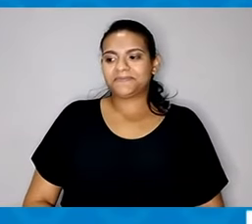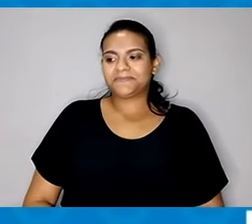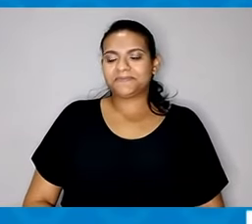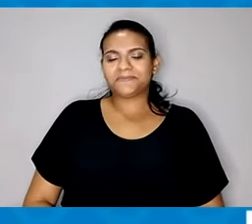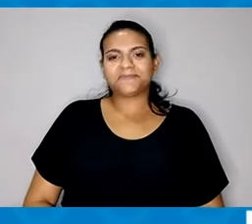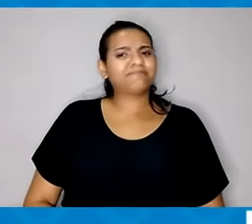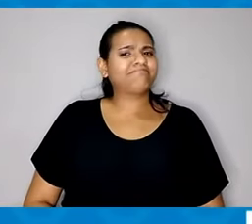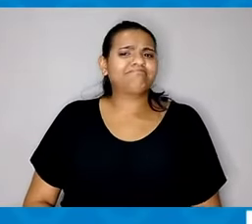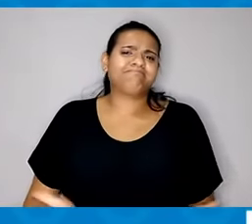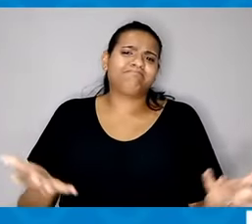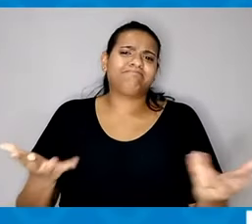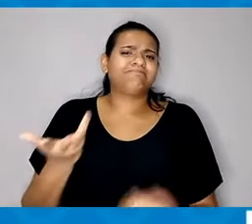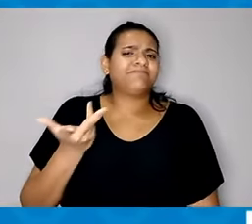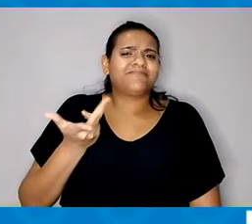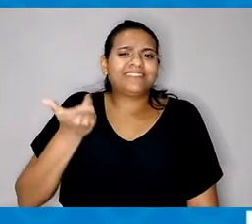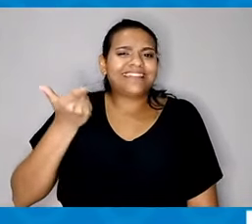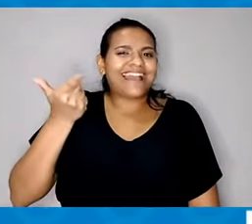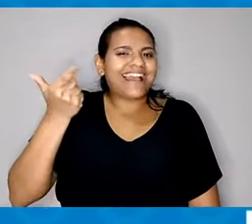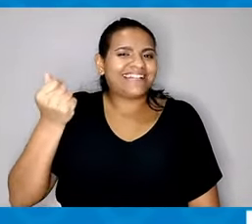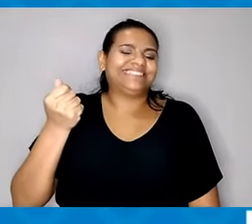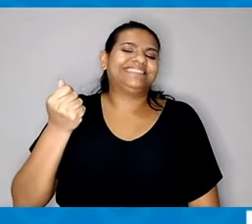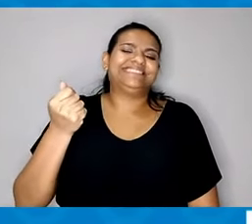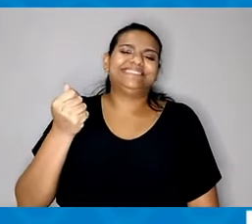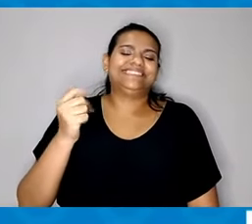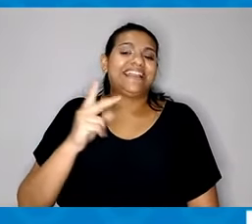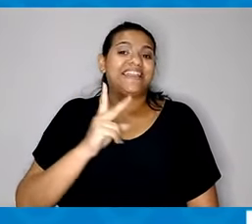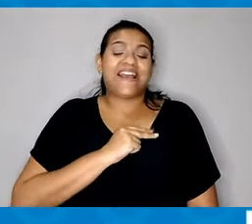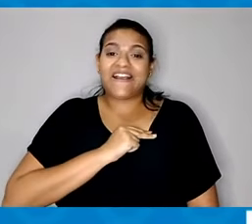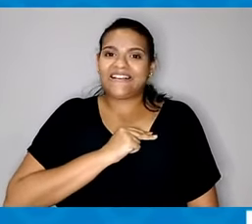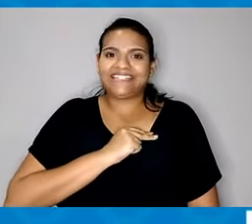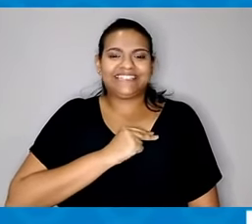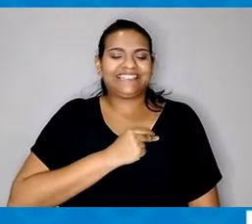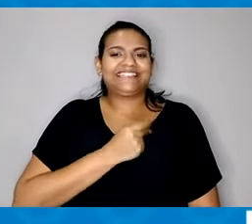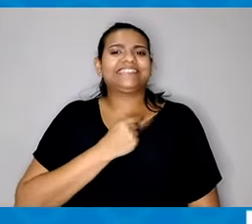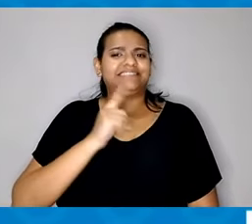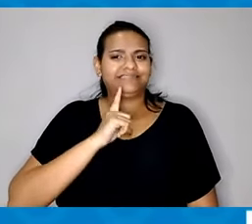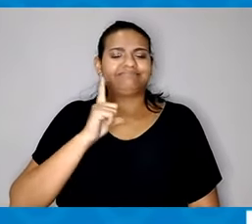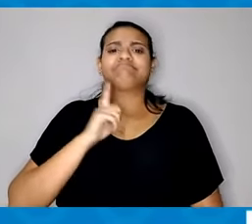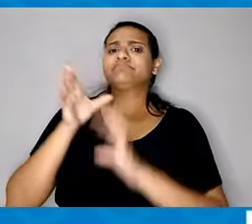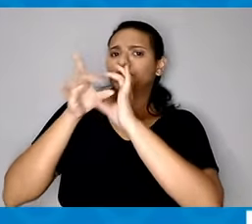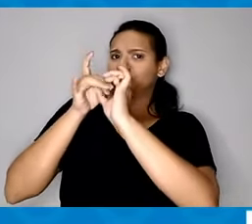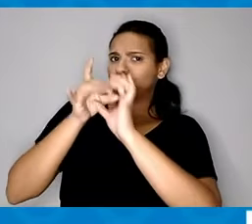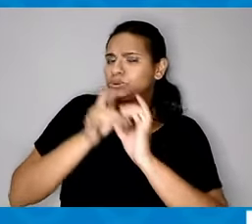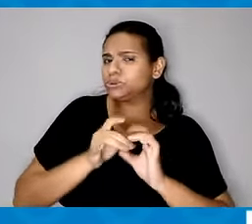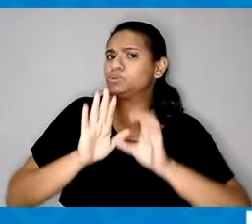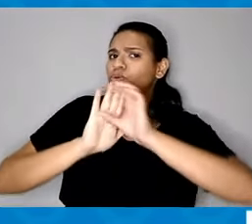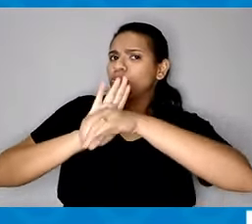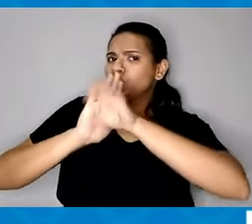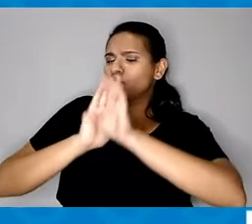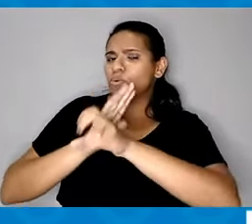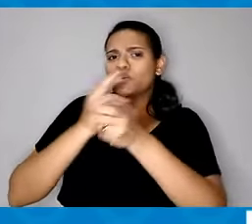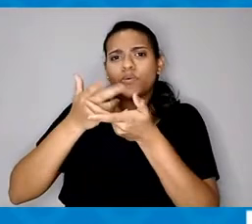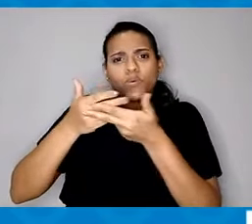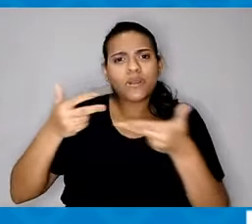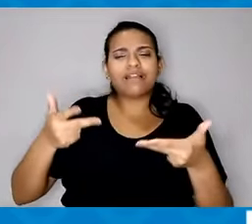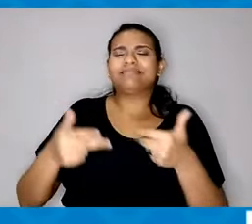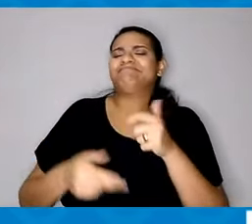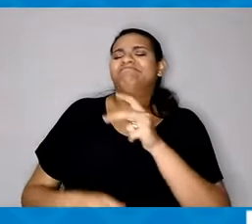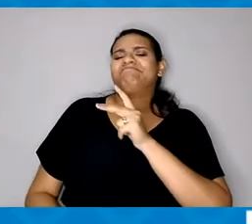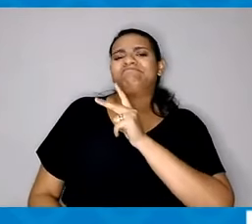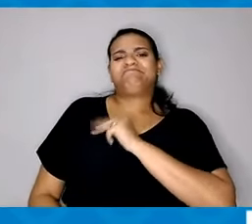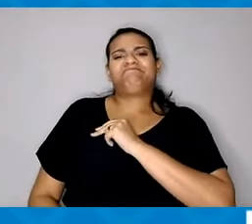Fantástico! Que visão, né, bastante contextualizada, né, e tão profunda, né, sobre um olhar